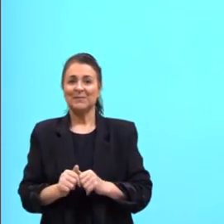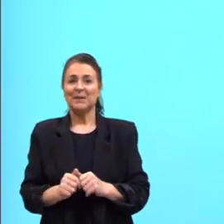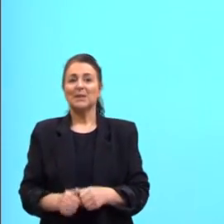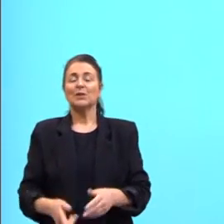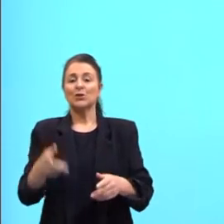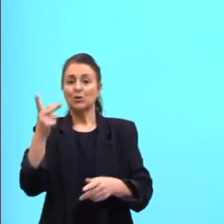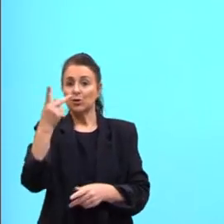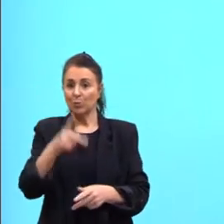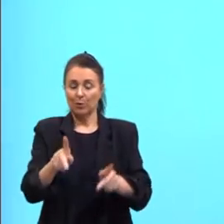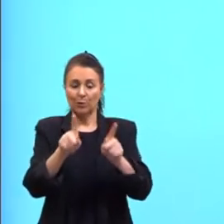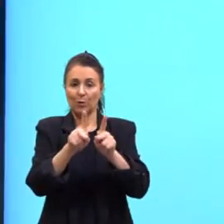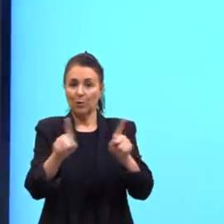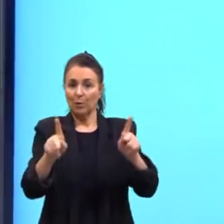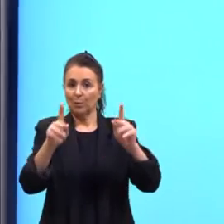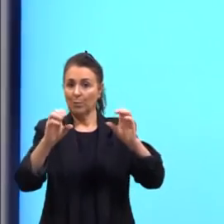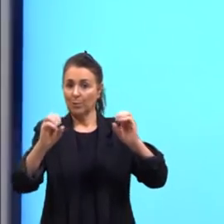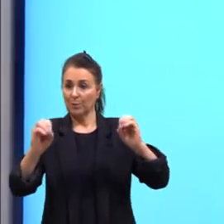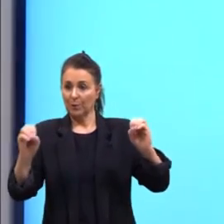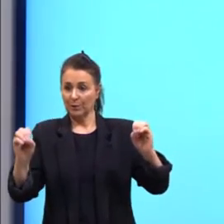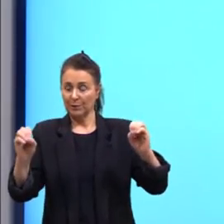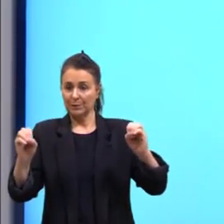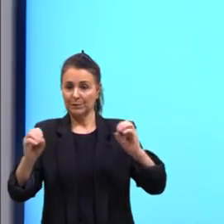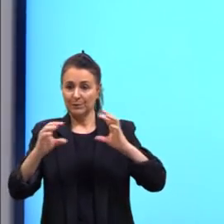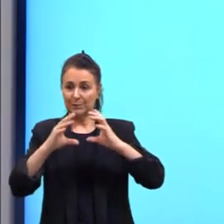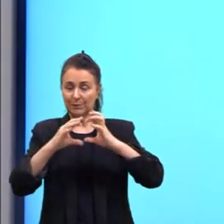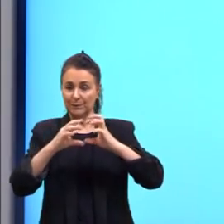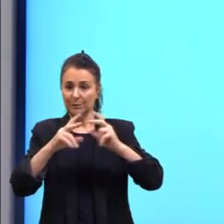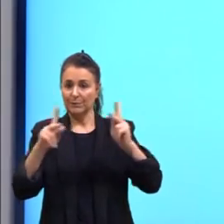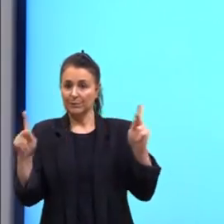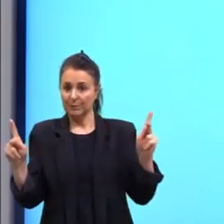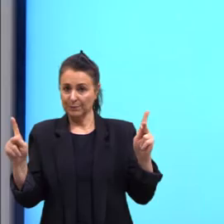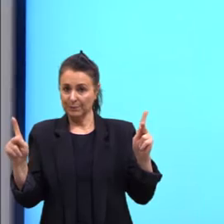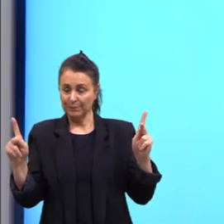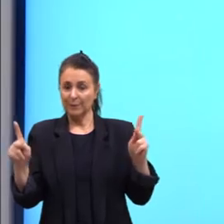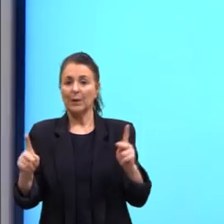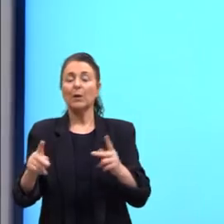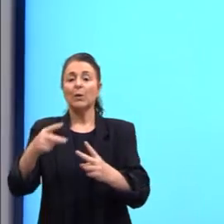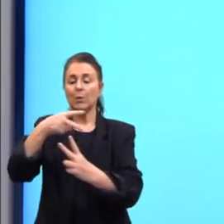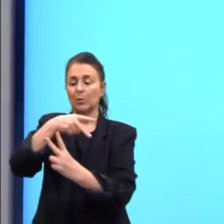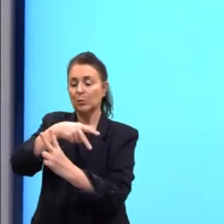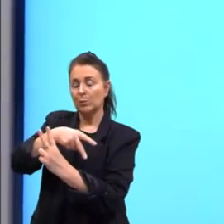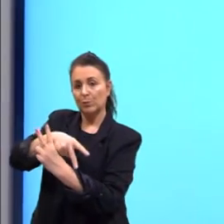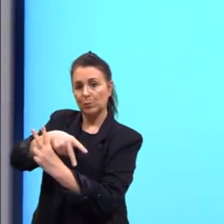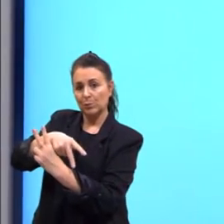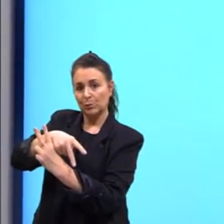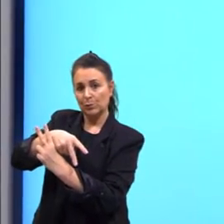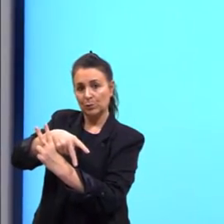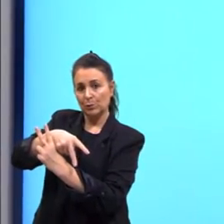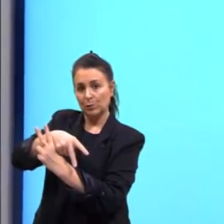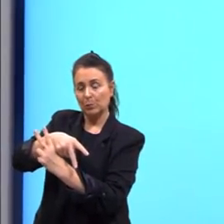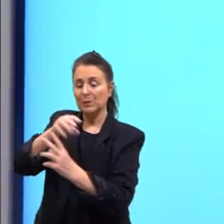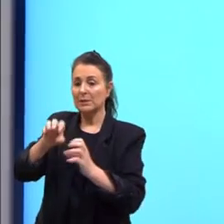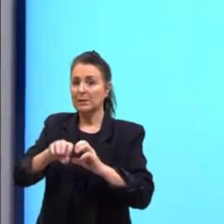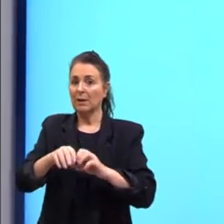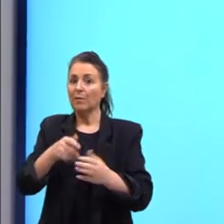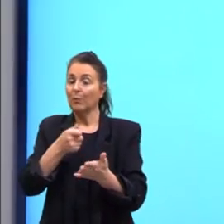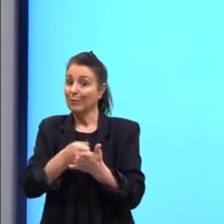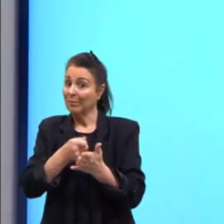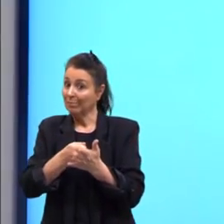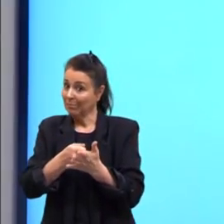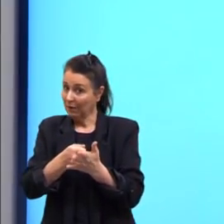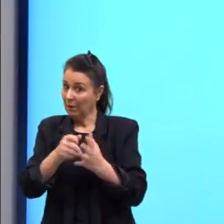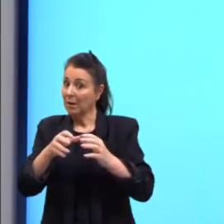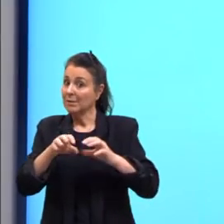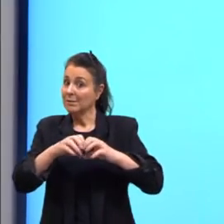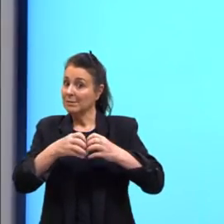prófase Então os cromossomos vamos se preparar porque vai haver uma tentativa de separação